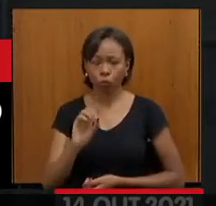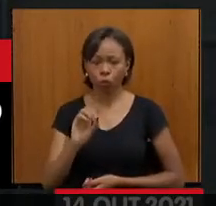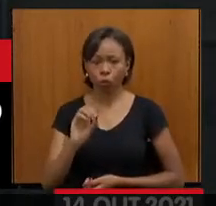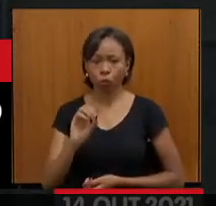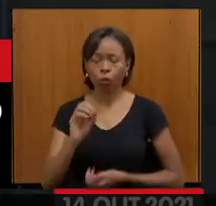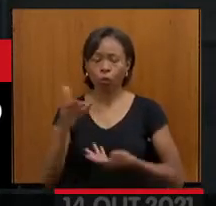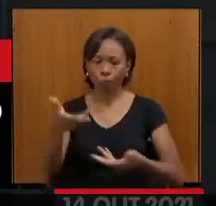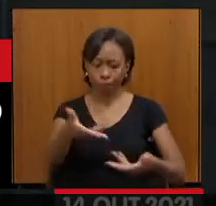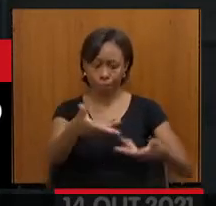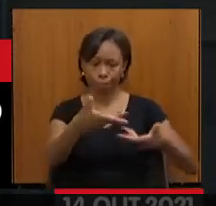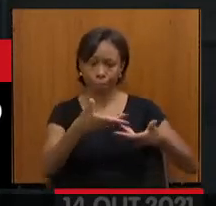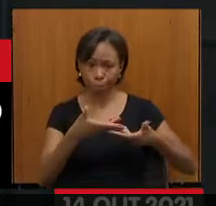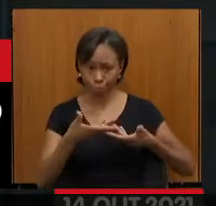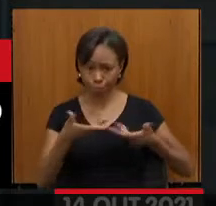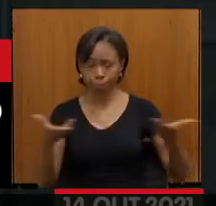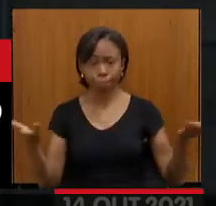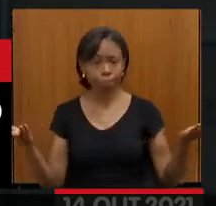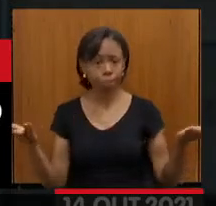assento à mesa.